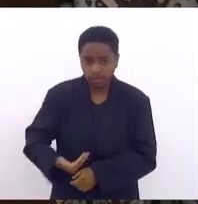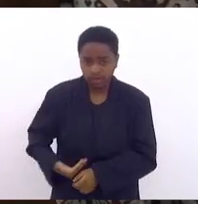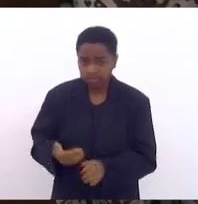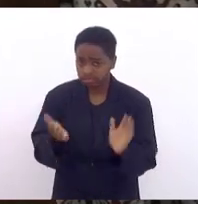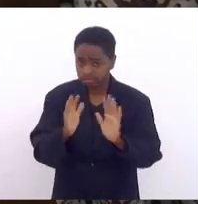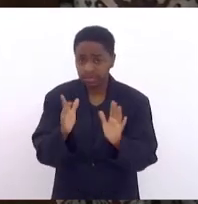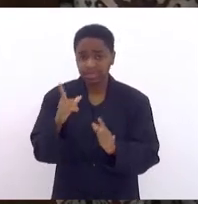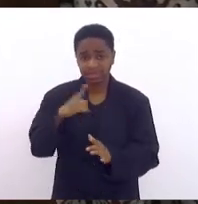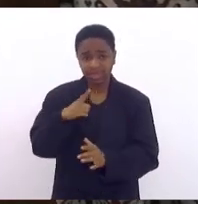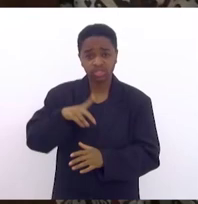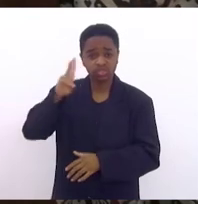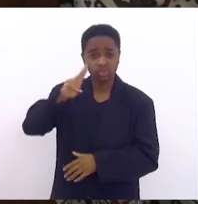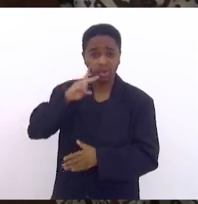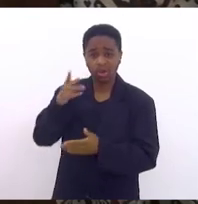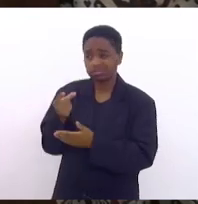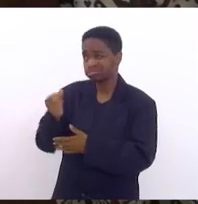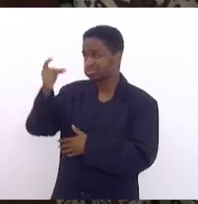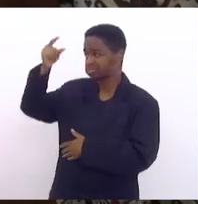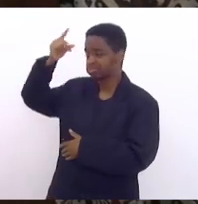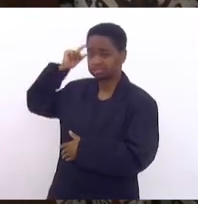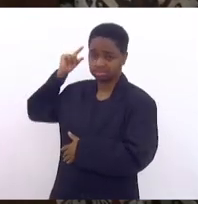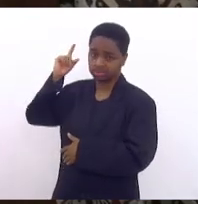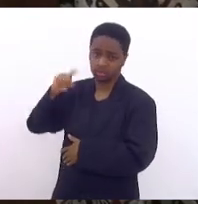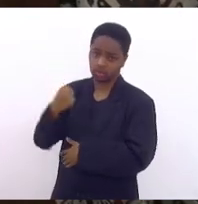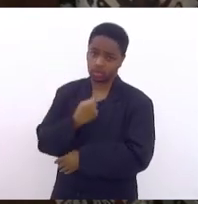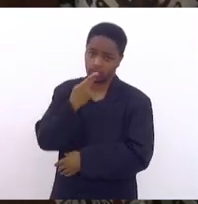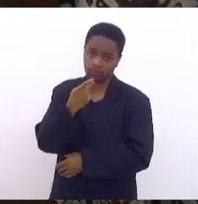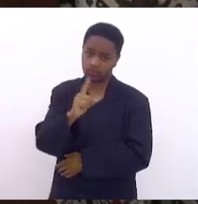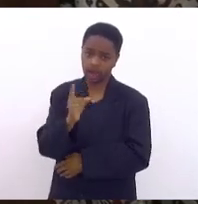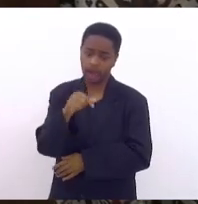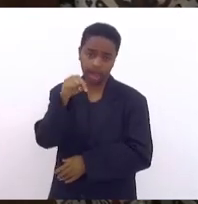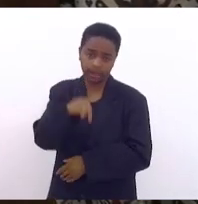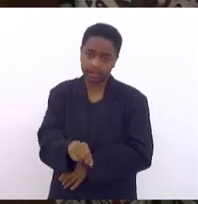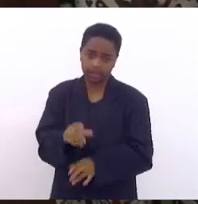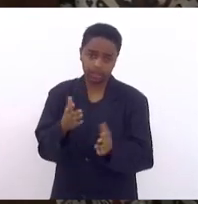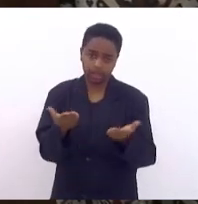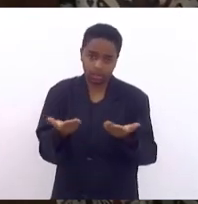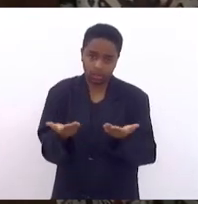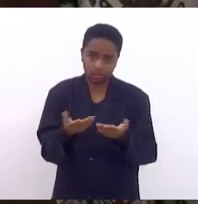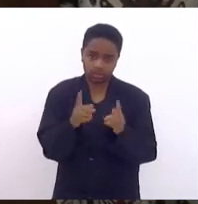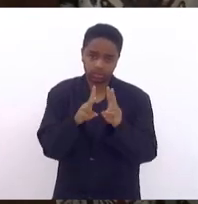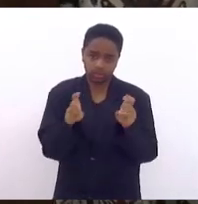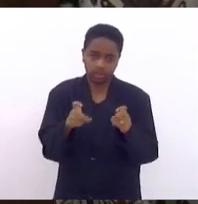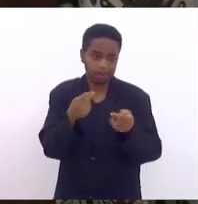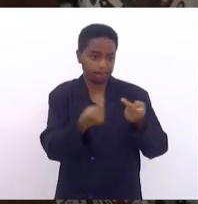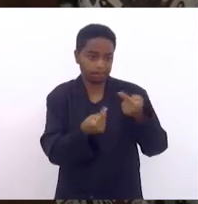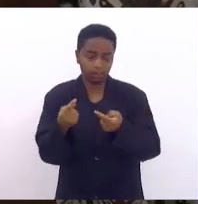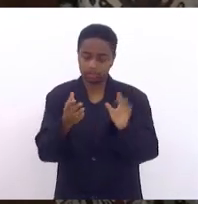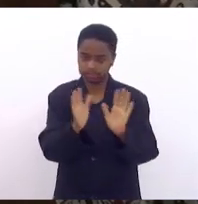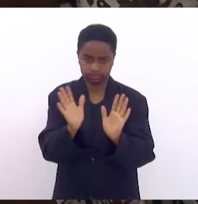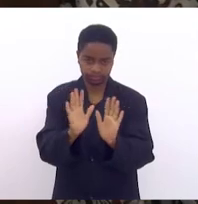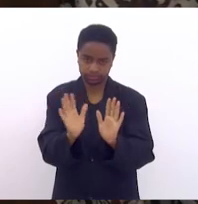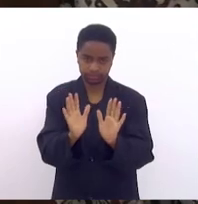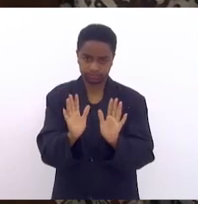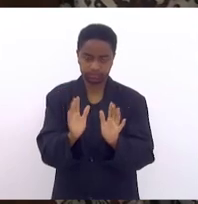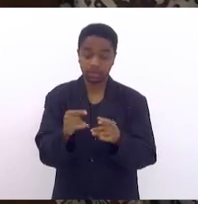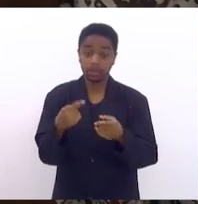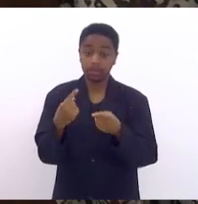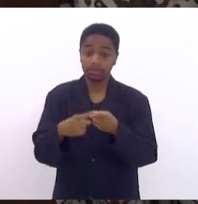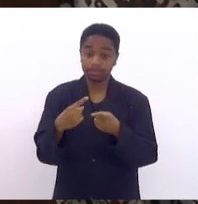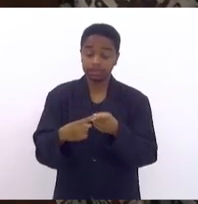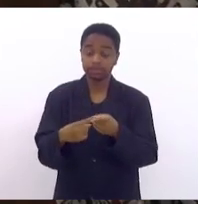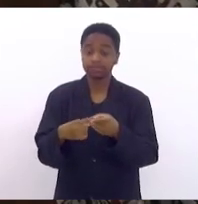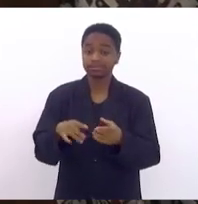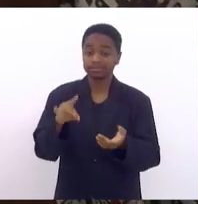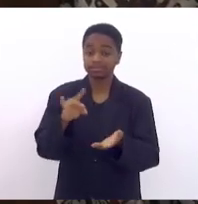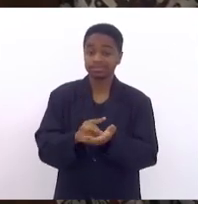aí tem uma história muito atrás. Não vamos entrar aqui na questão politiqueira, não é isso. Isso foi